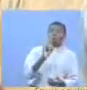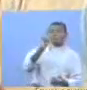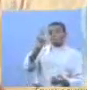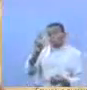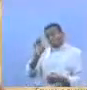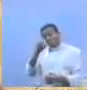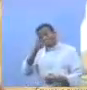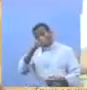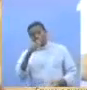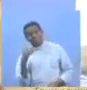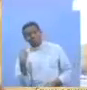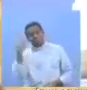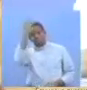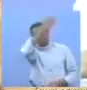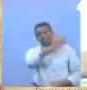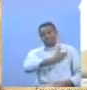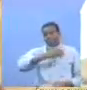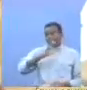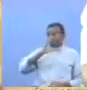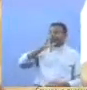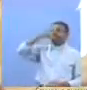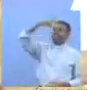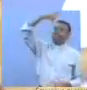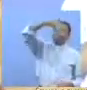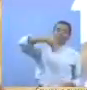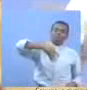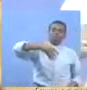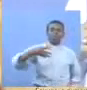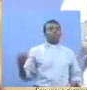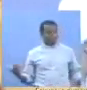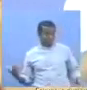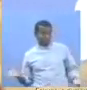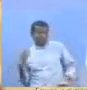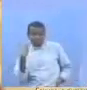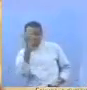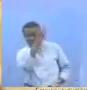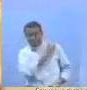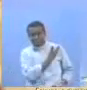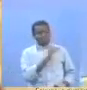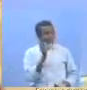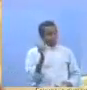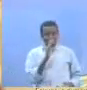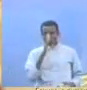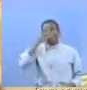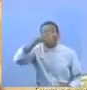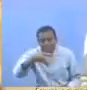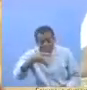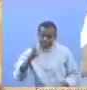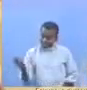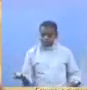Os traços dela é de enxerida? Então, ela estava ajudando. Se ela estava ajudando,